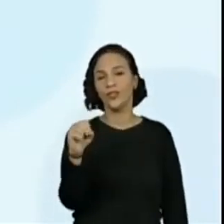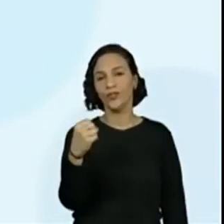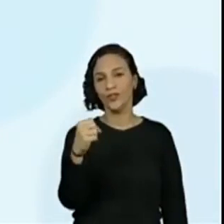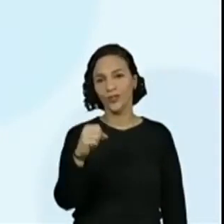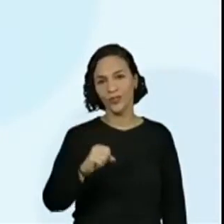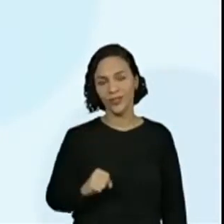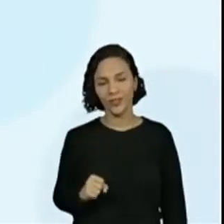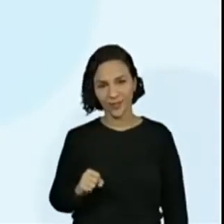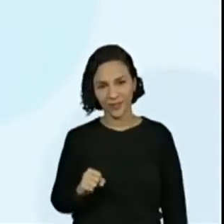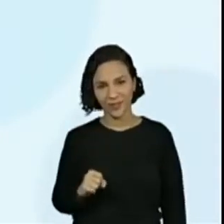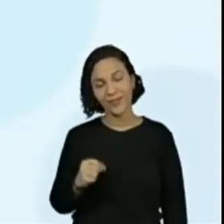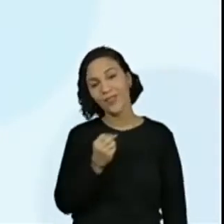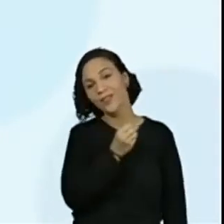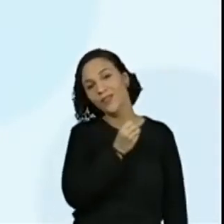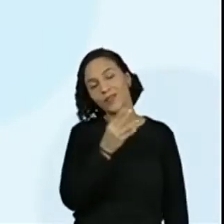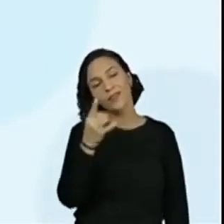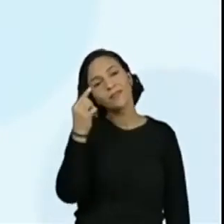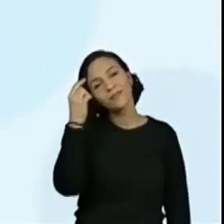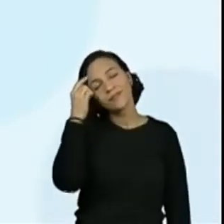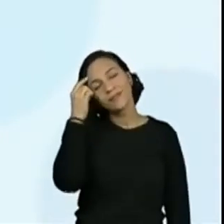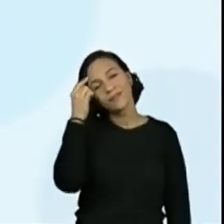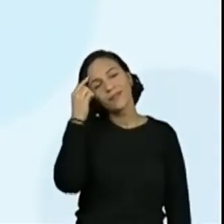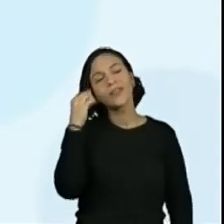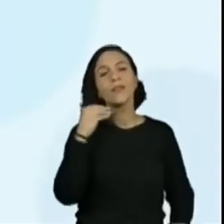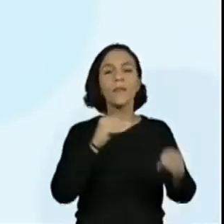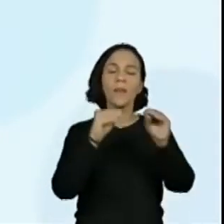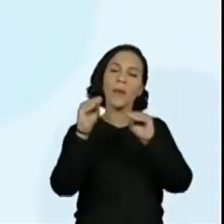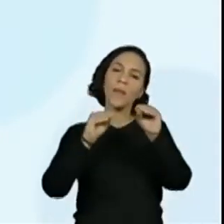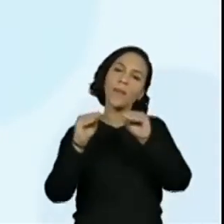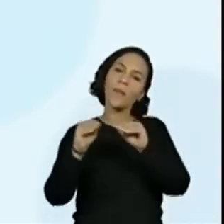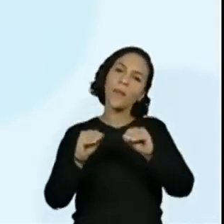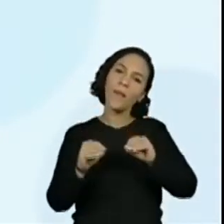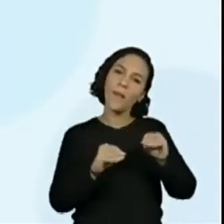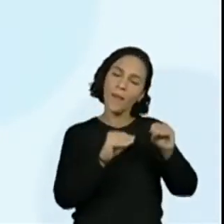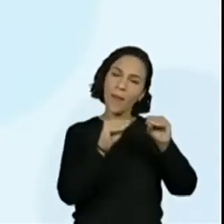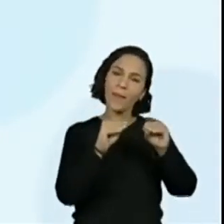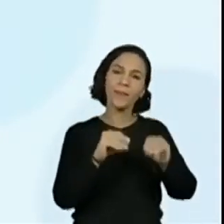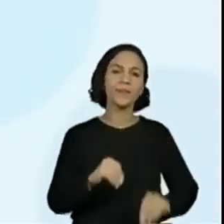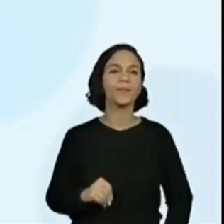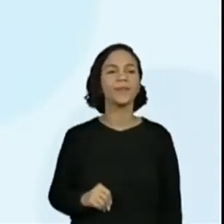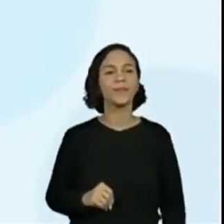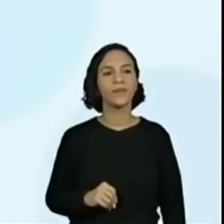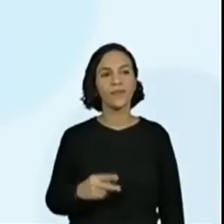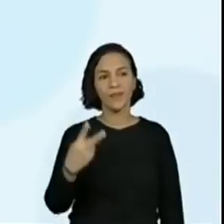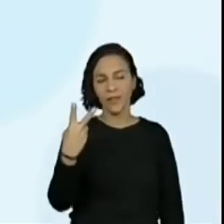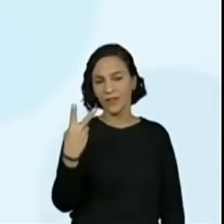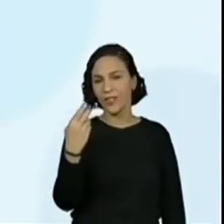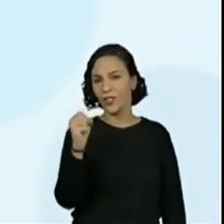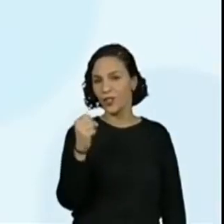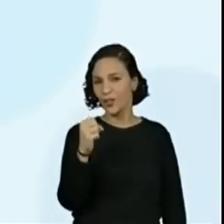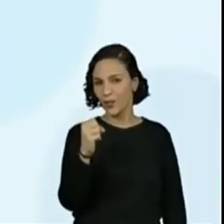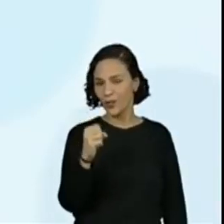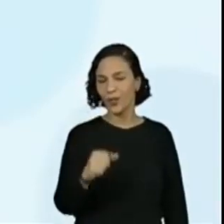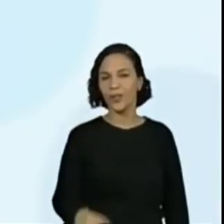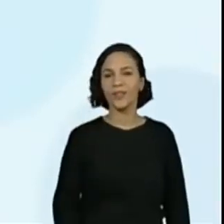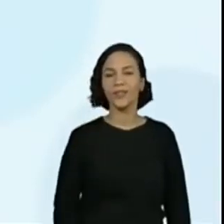cubos. Quantos cubos você acha que foram necessários para a montagem daquelas figuras? A gente já tem lá. O